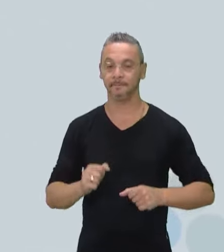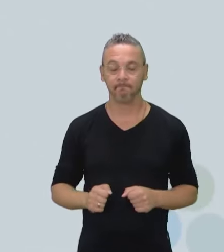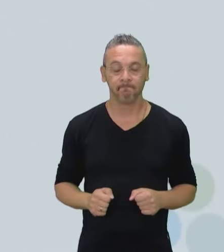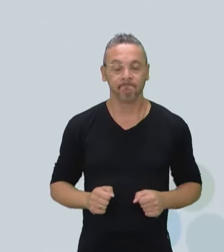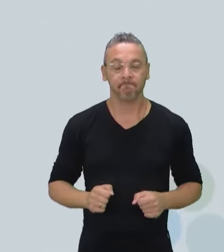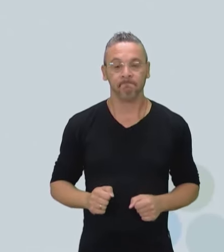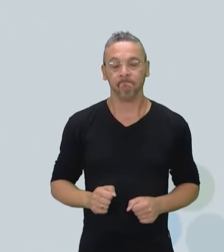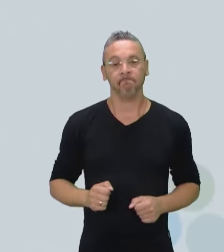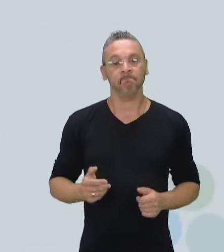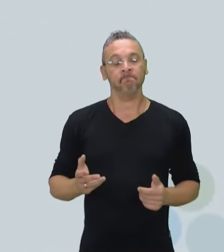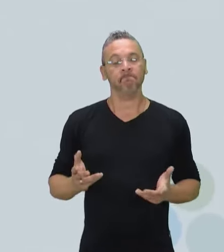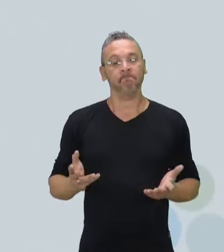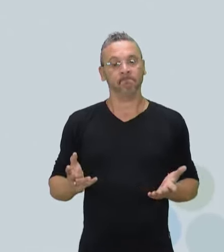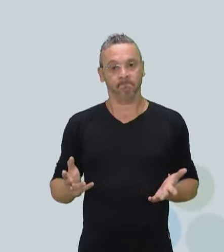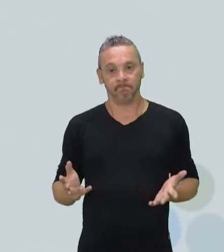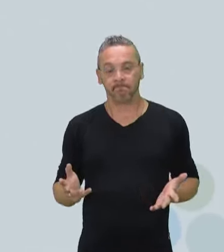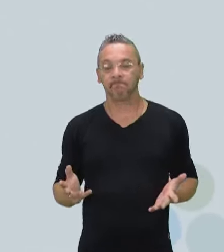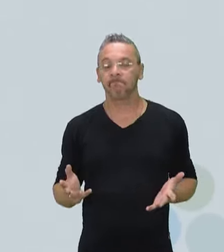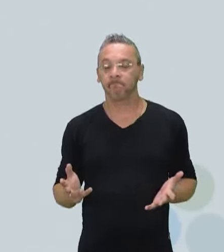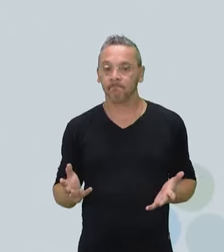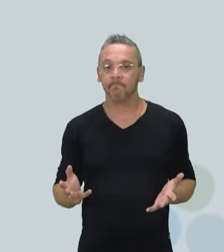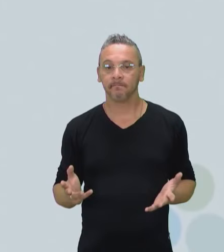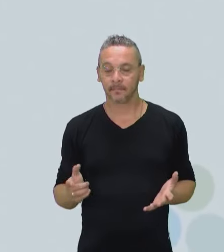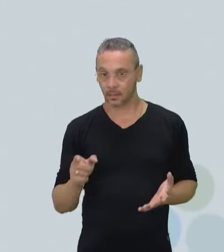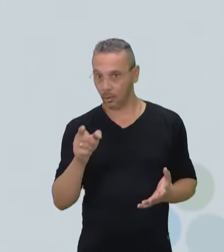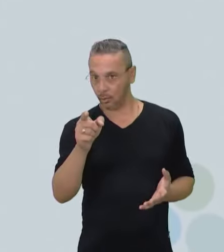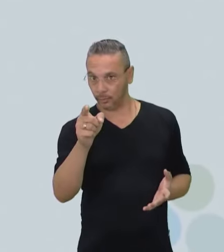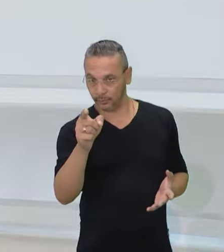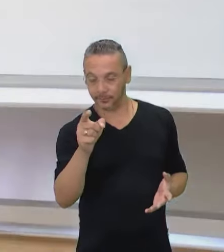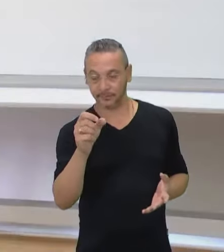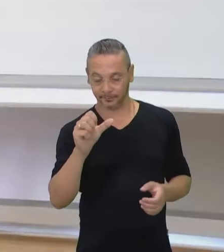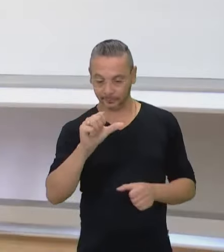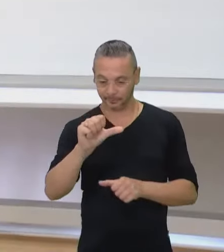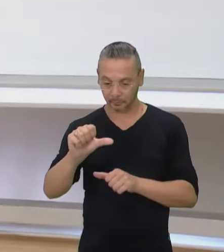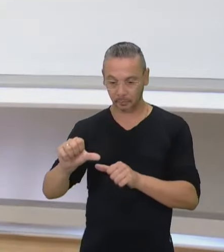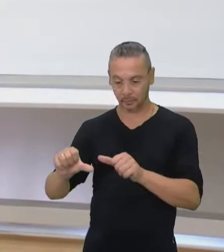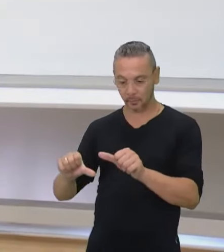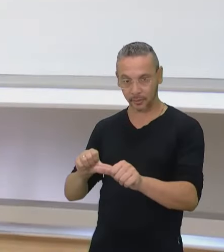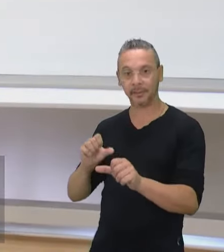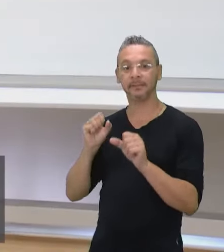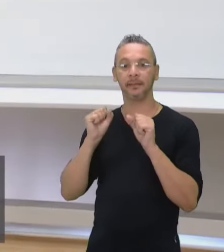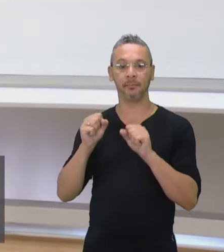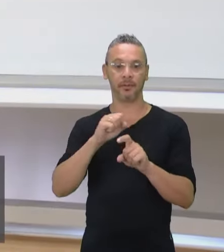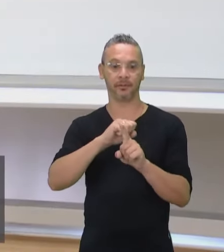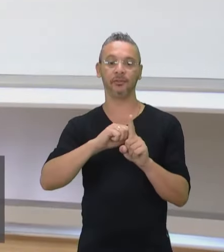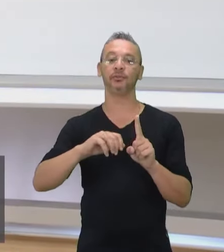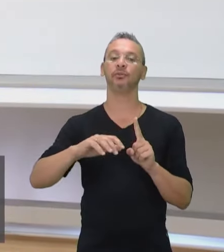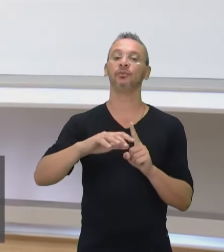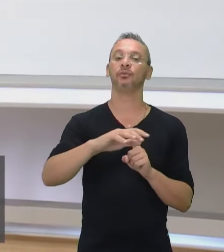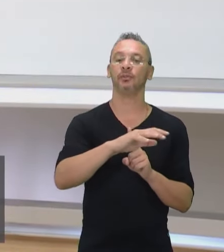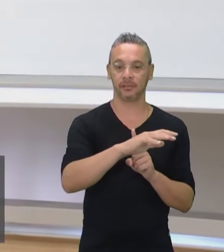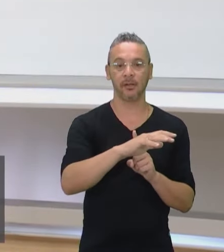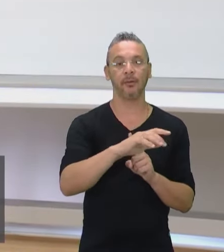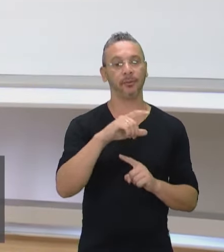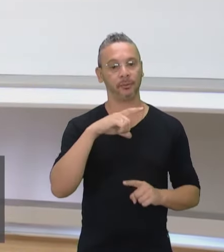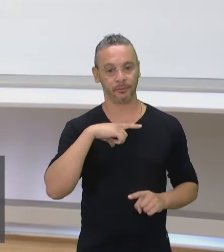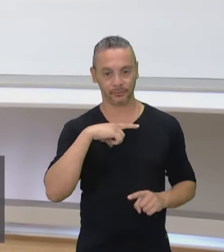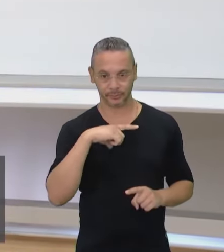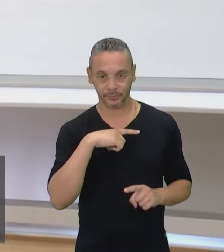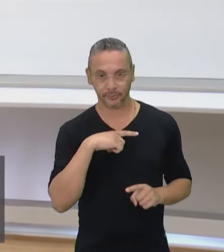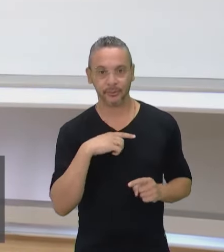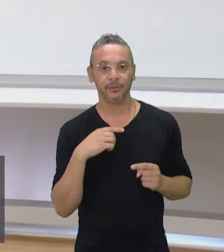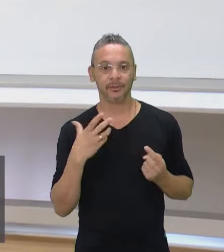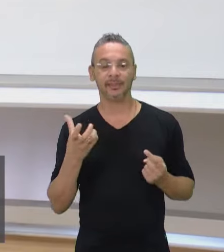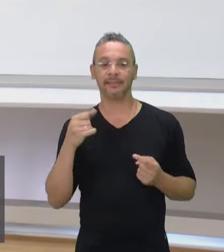justamente que você pode ter mudança, uma transformação social significativa quando há uma